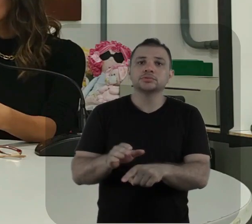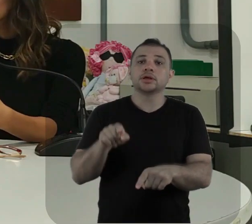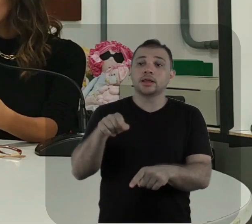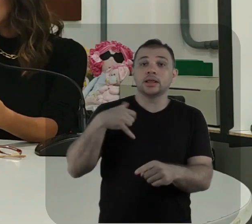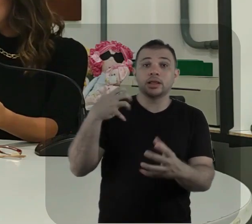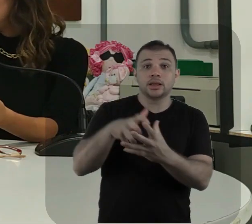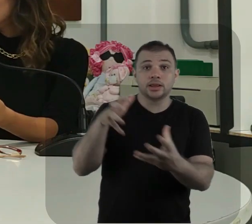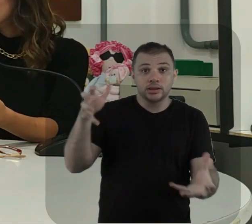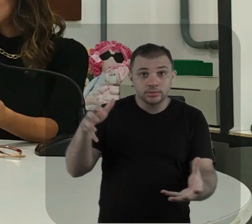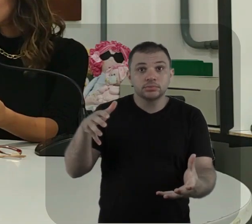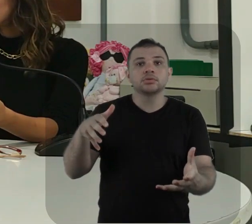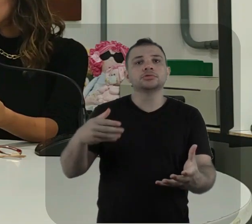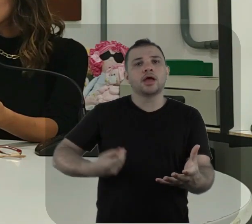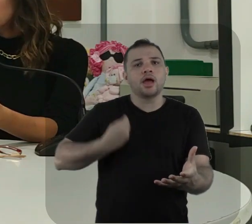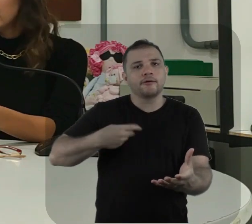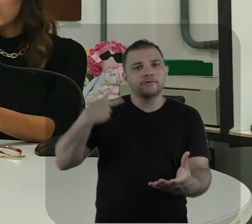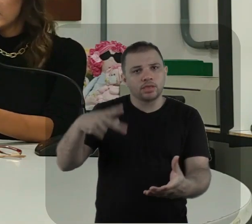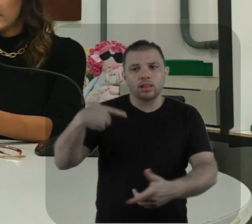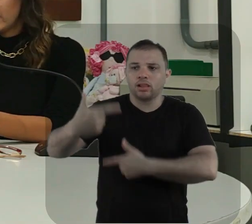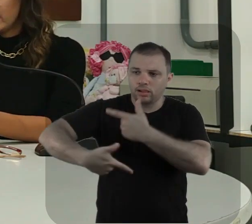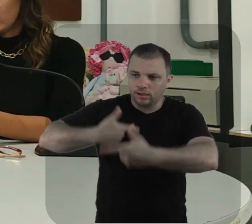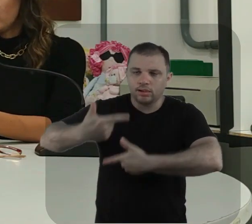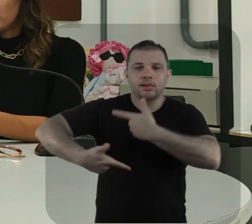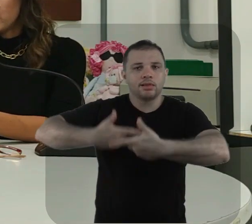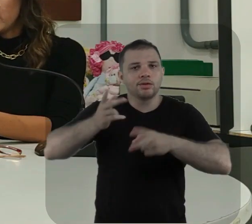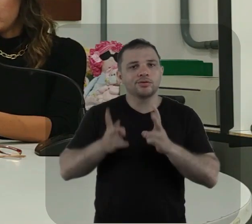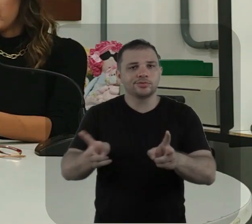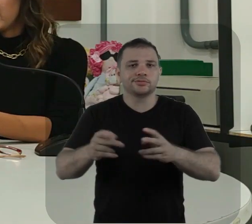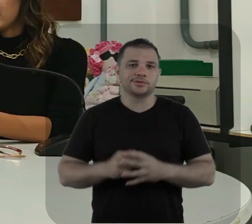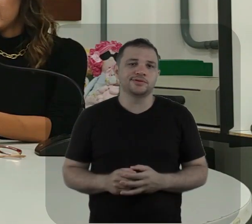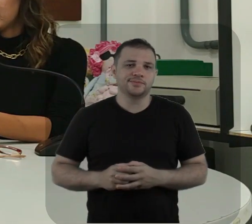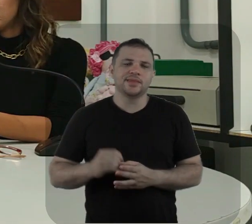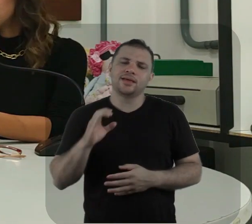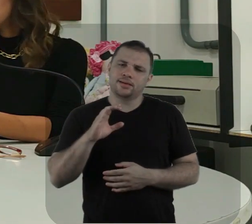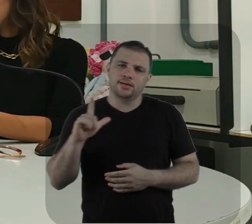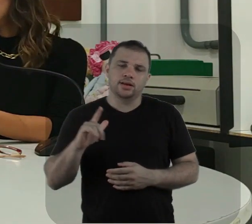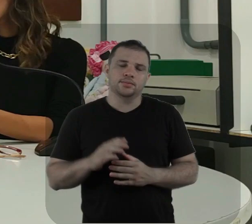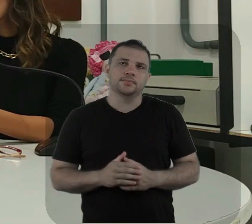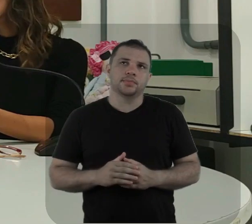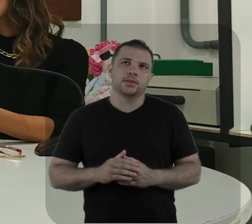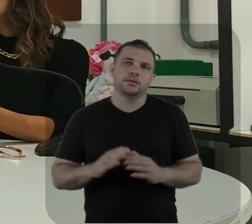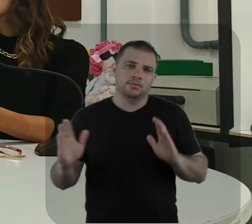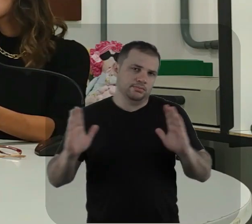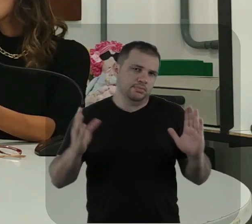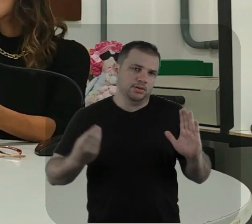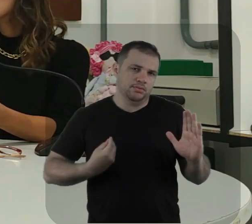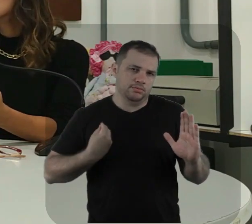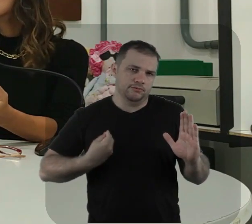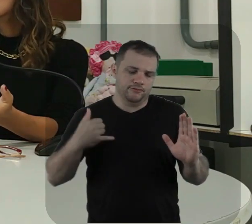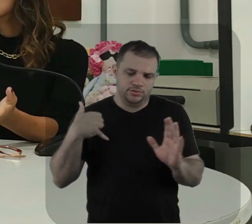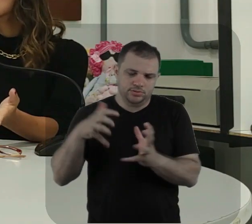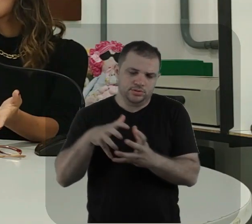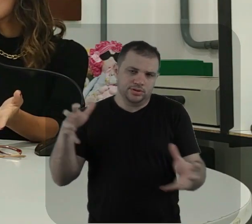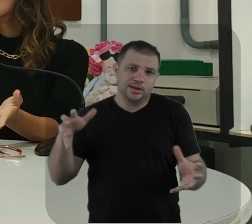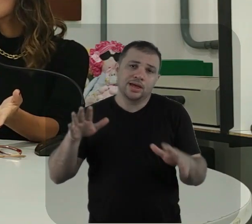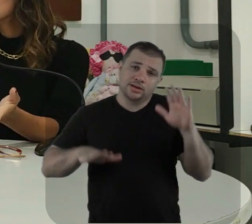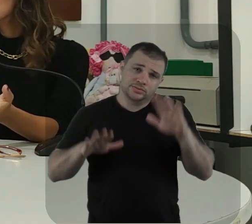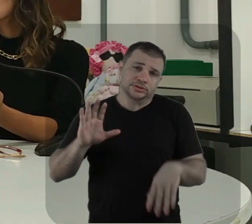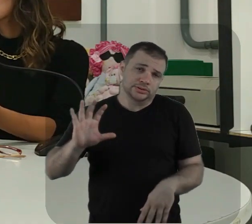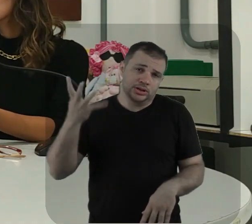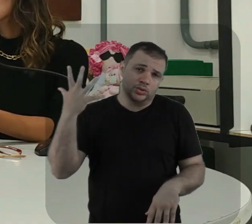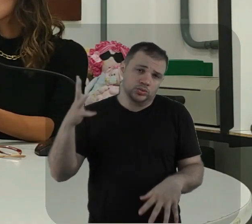esse idoso ativo, isso, né? É óbvio que é uma fase da vida que também eles são acometidos de